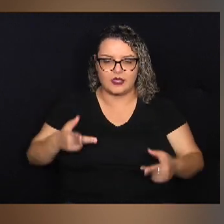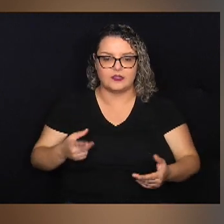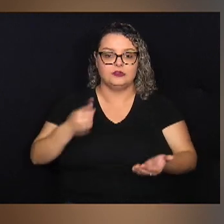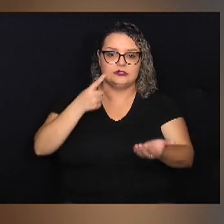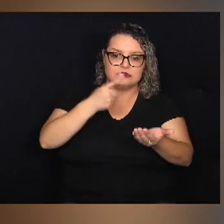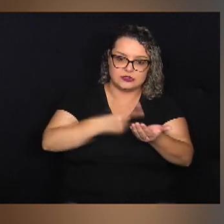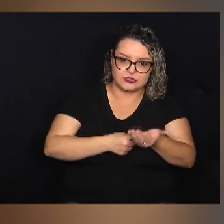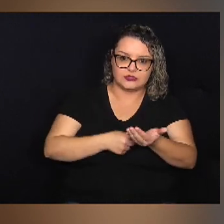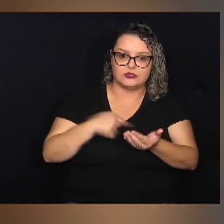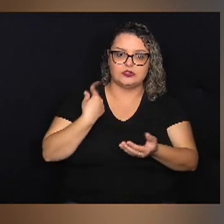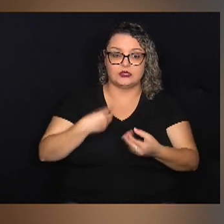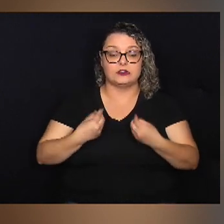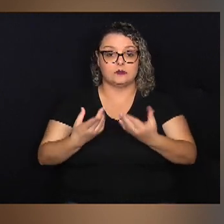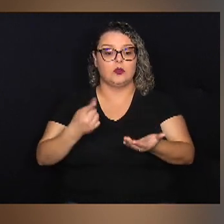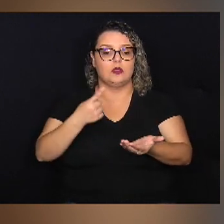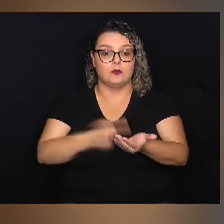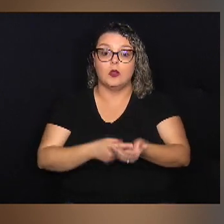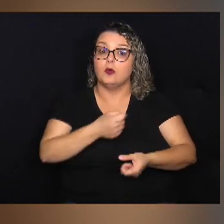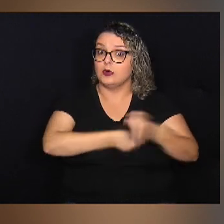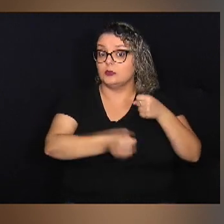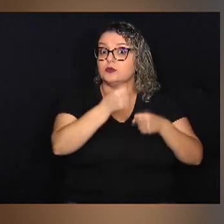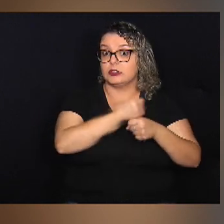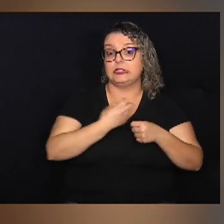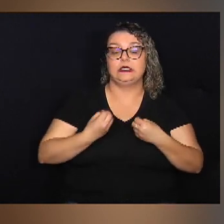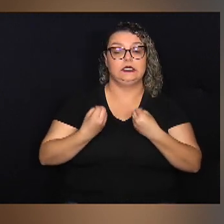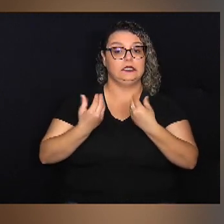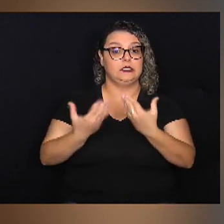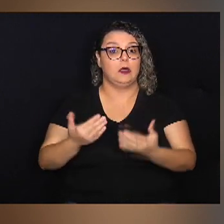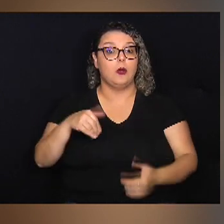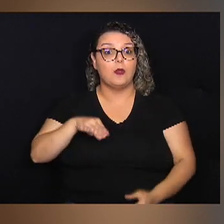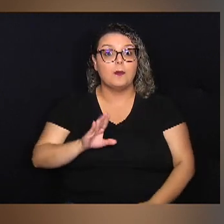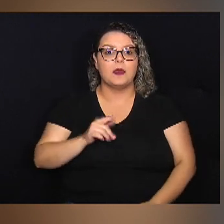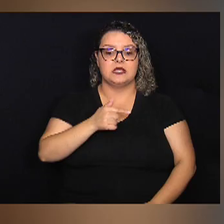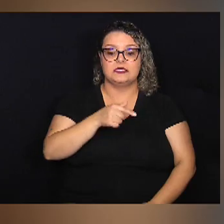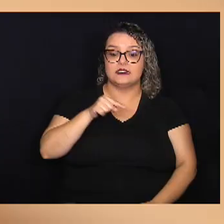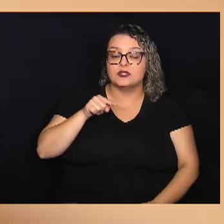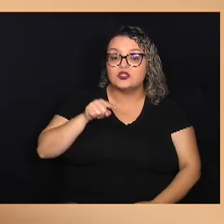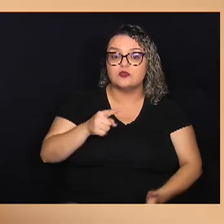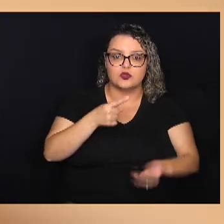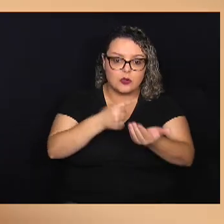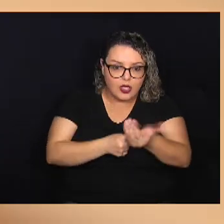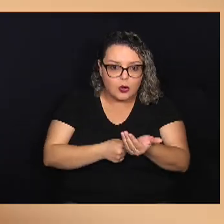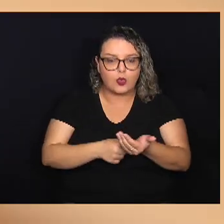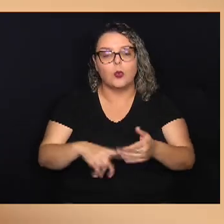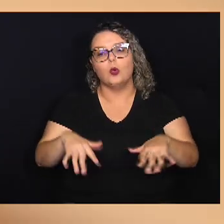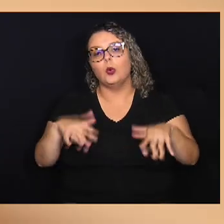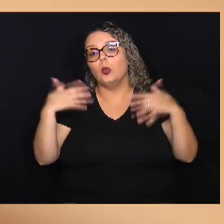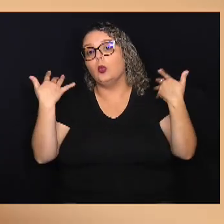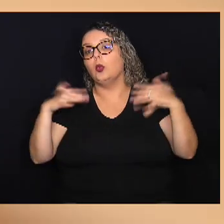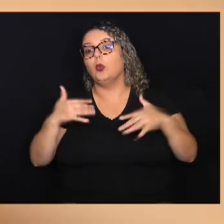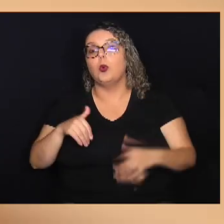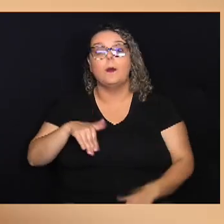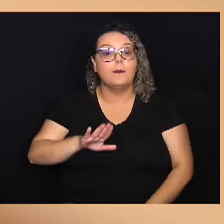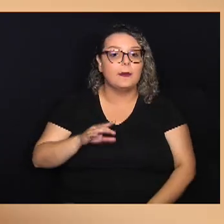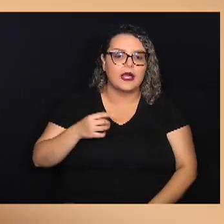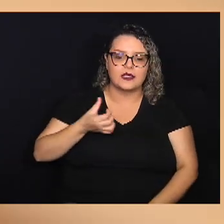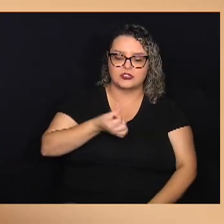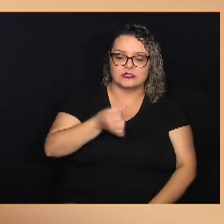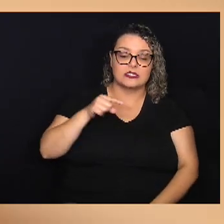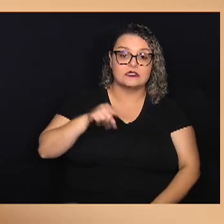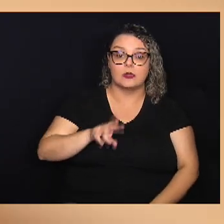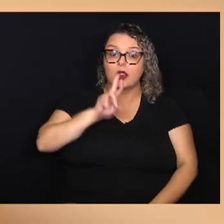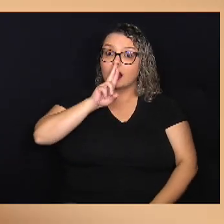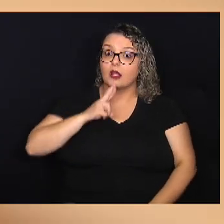cachorro-quente. Que, aliás, no ano passado, nós entregamos mais de 7.000 cachorro-quentes, mais de 6.000